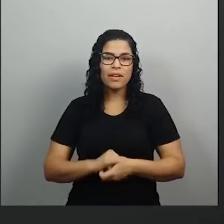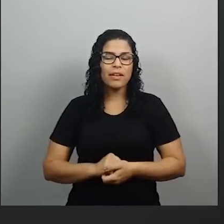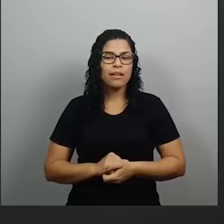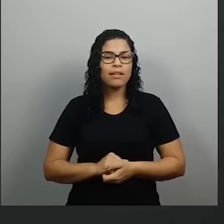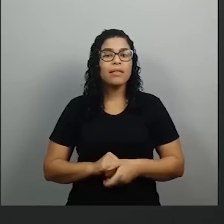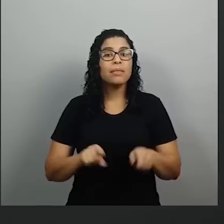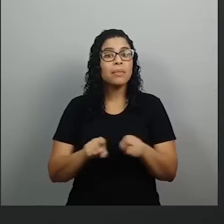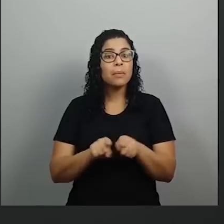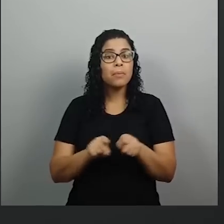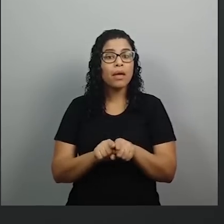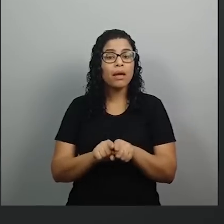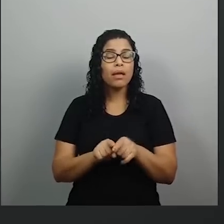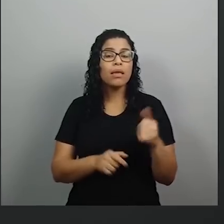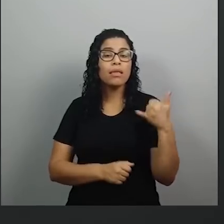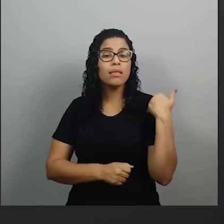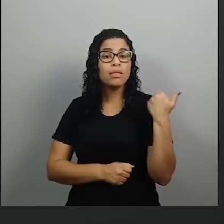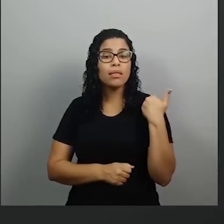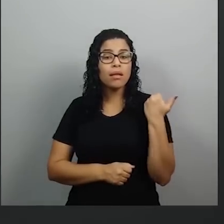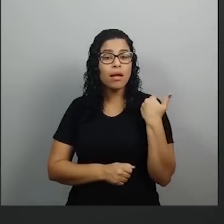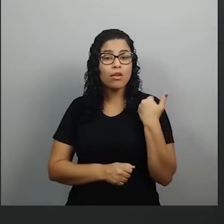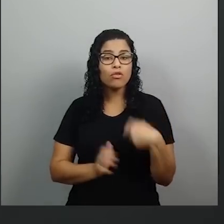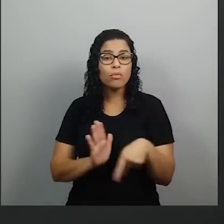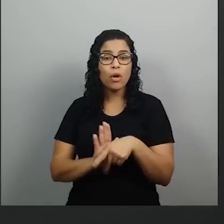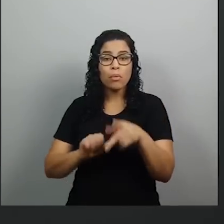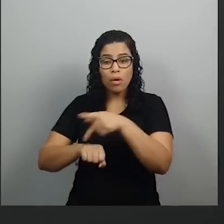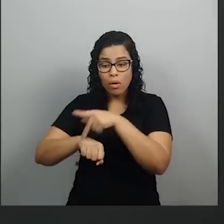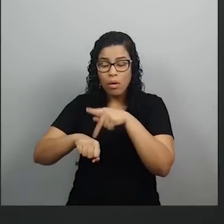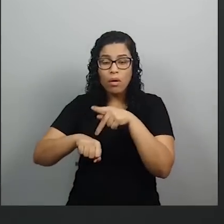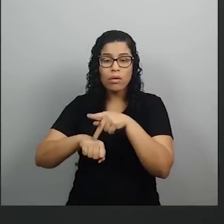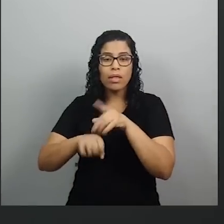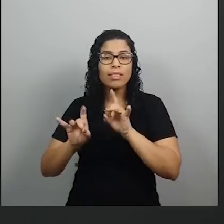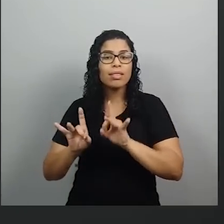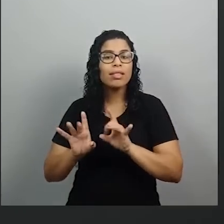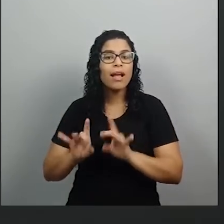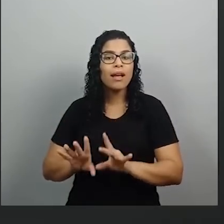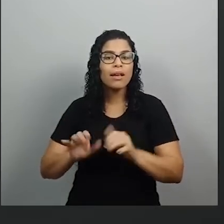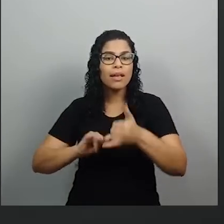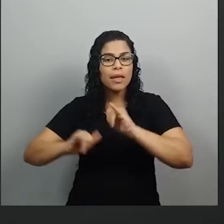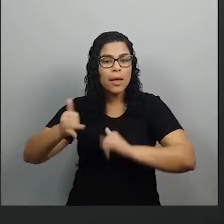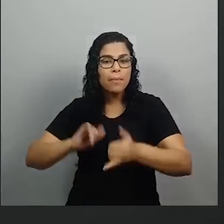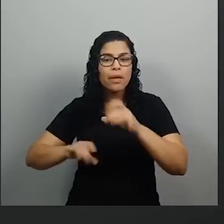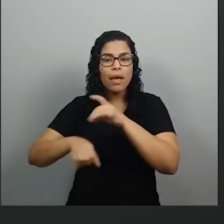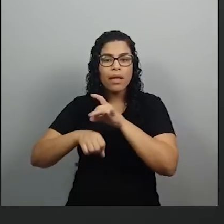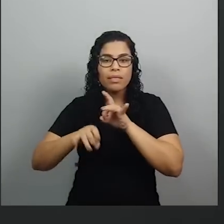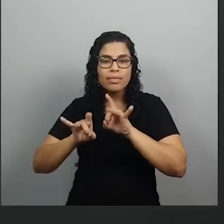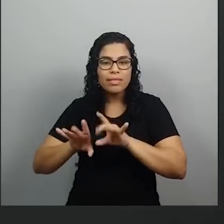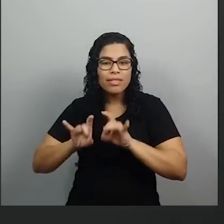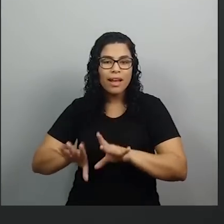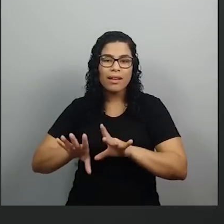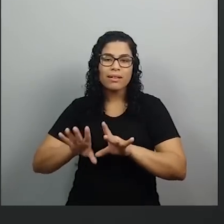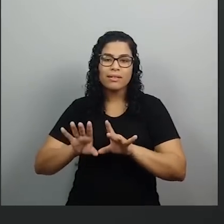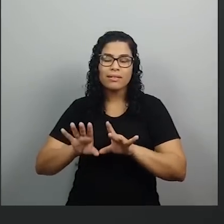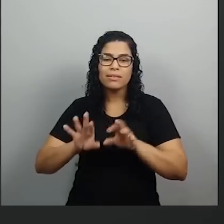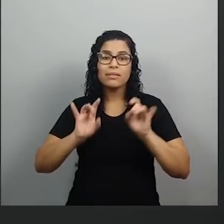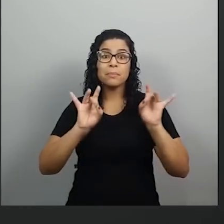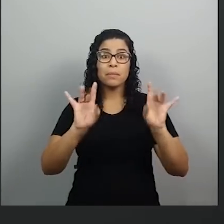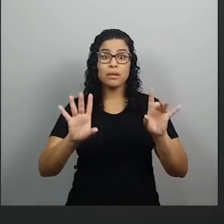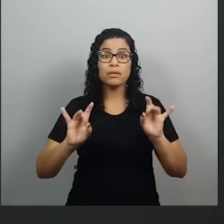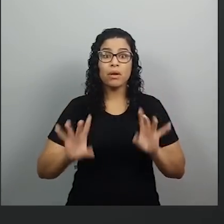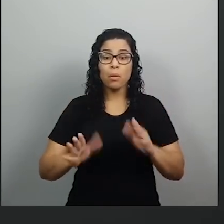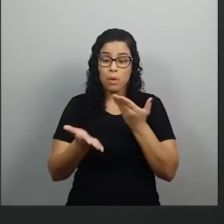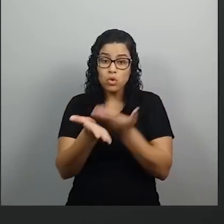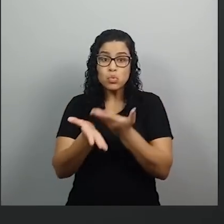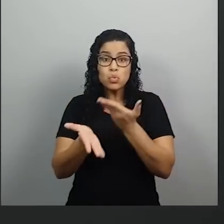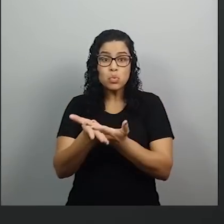das rochas. Tem técnicas de datação, técnicas químicas, técnicas com radiação, para estudar isso aí. E